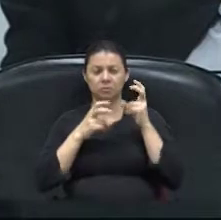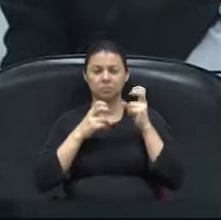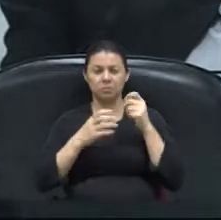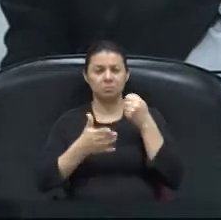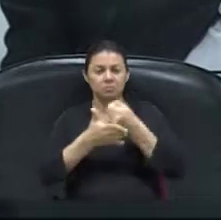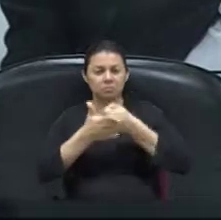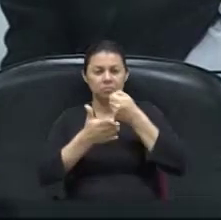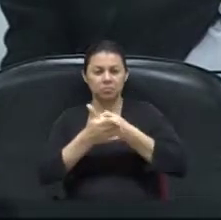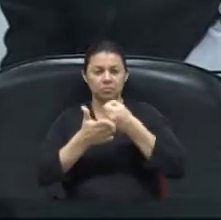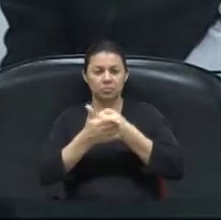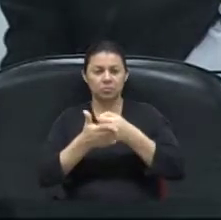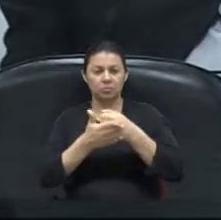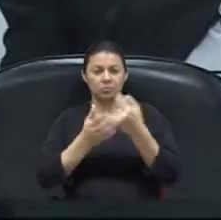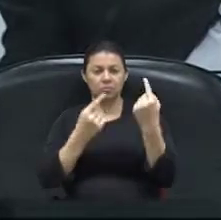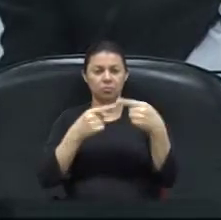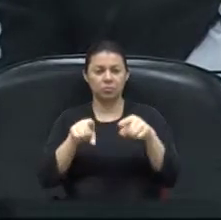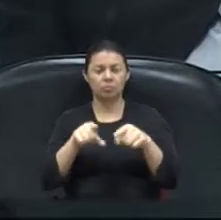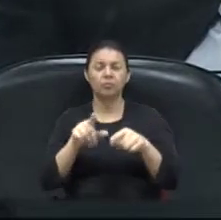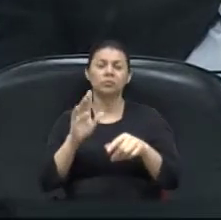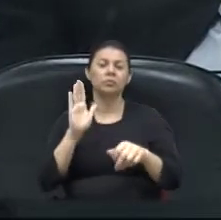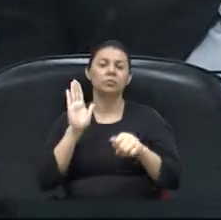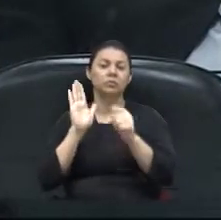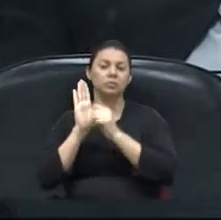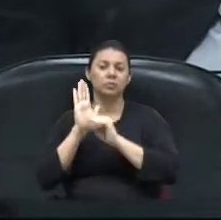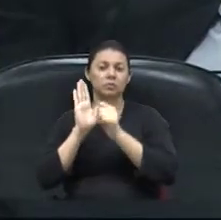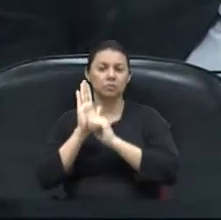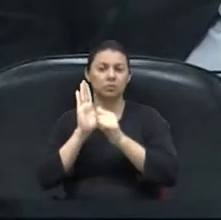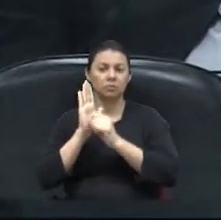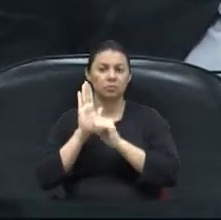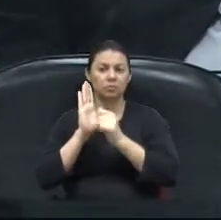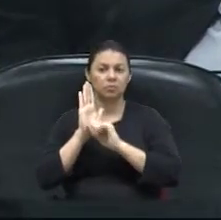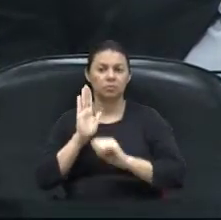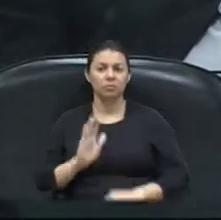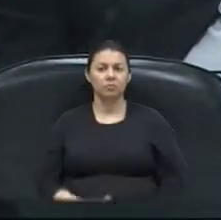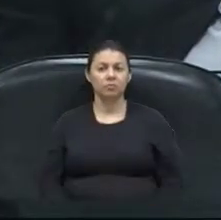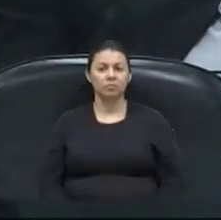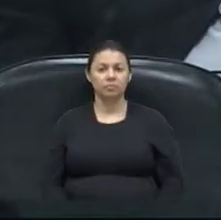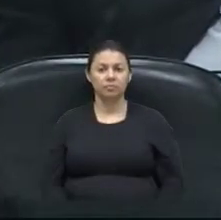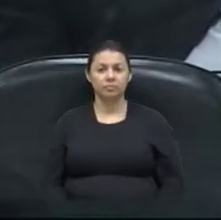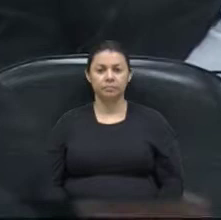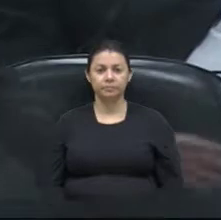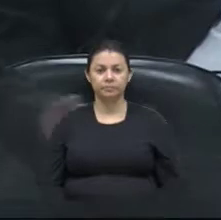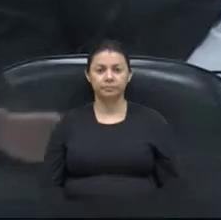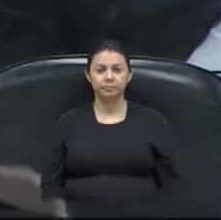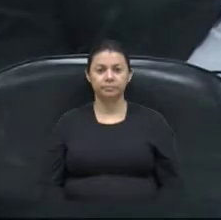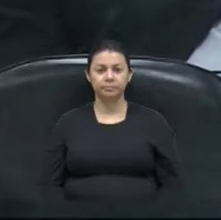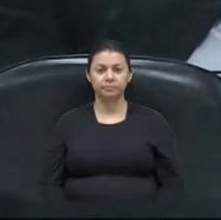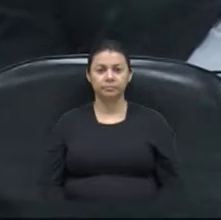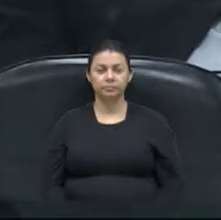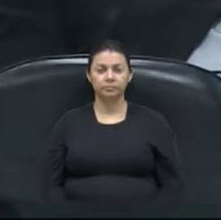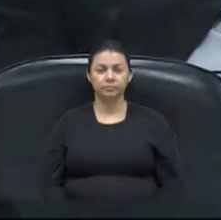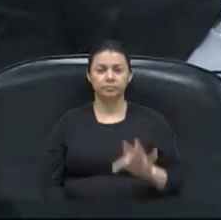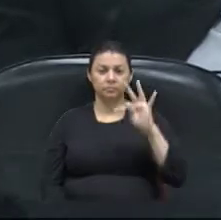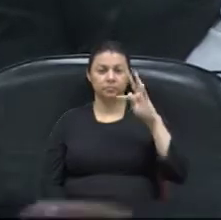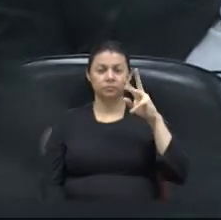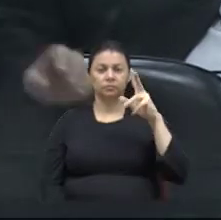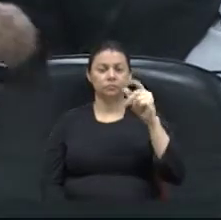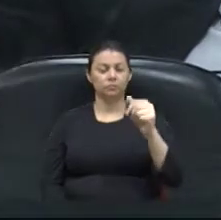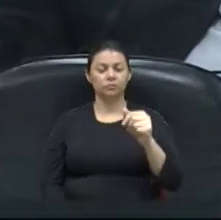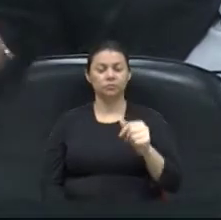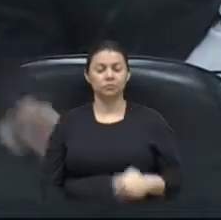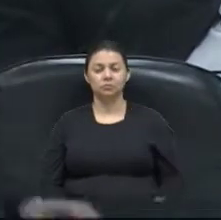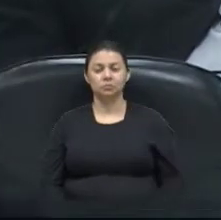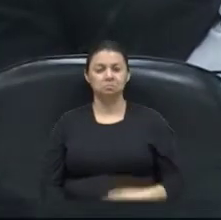podemos verificar a vereadora érika que todas as pessoas que nós cada vereador